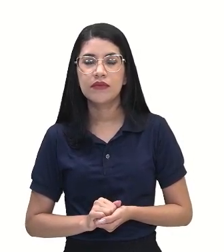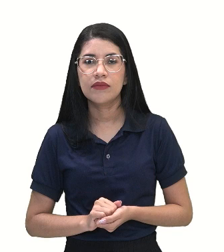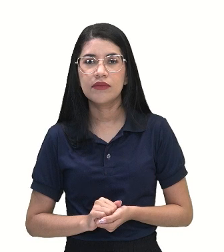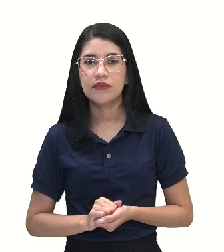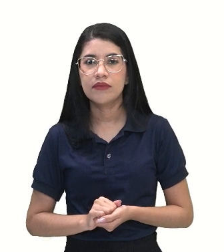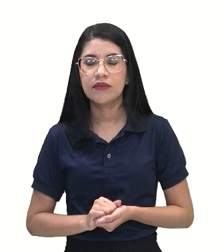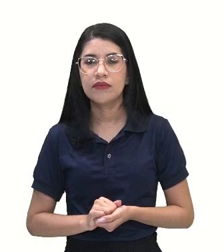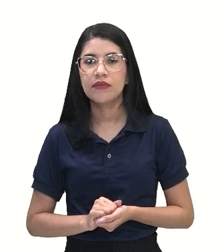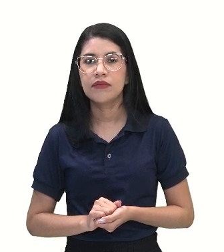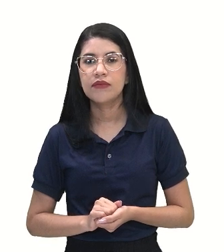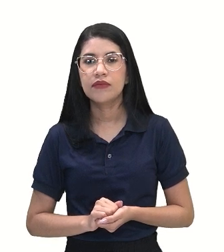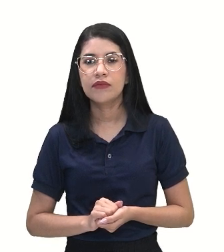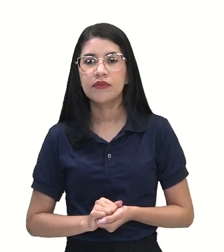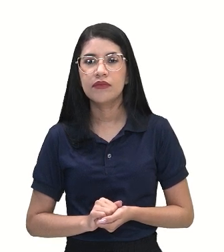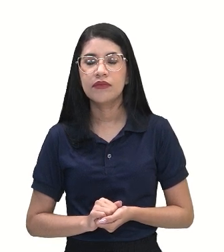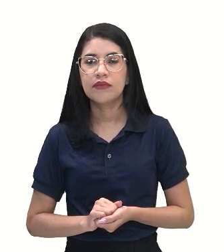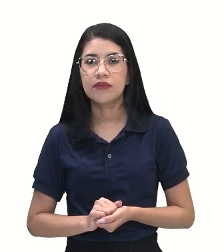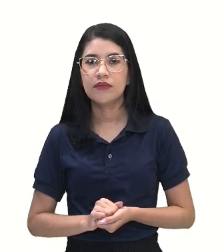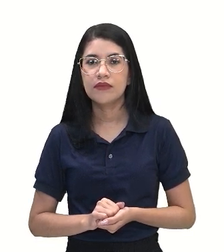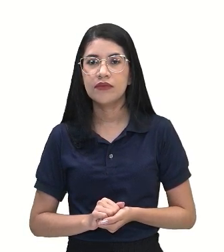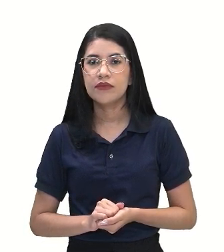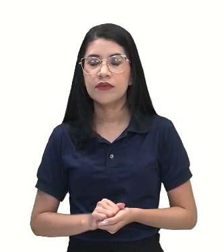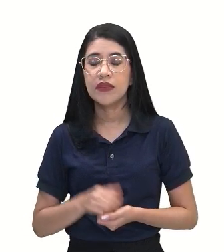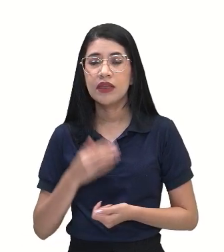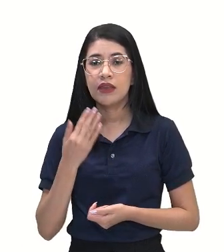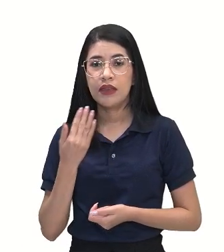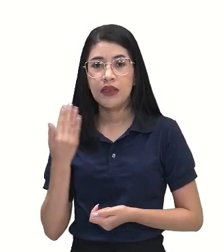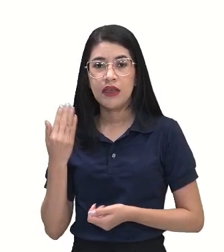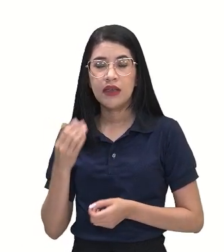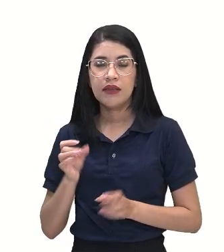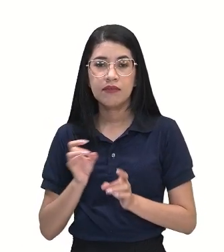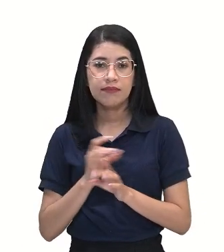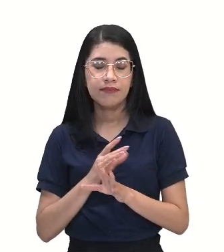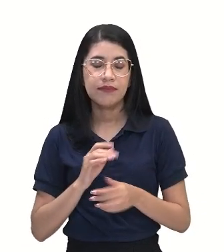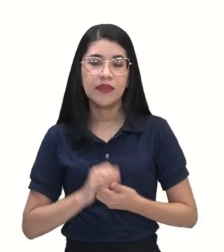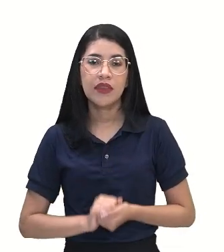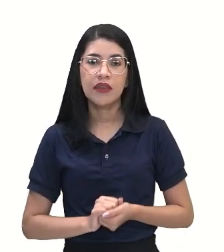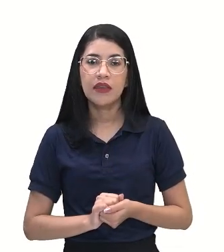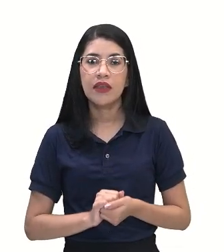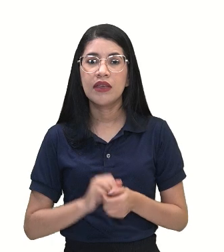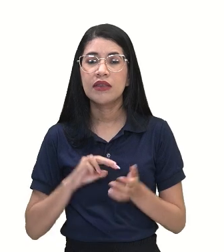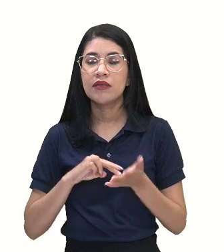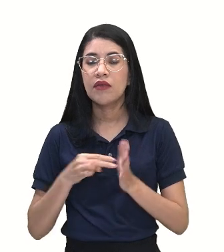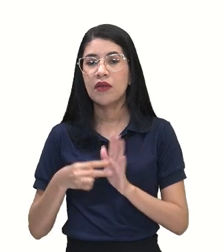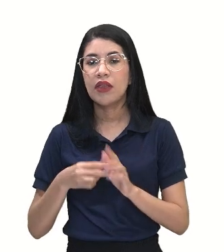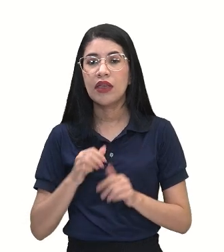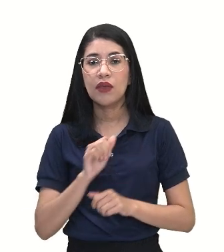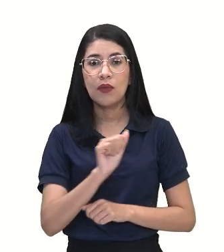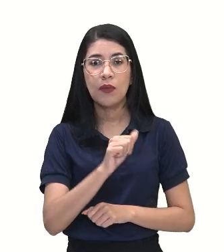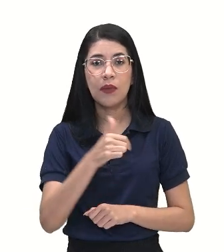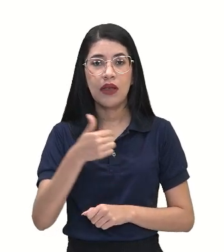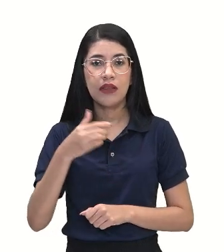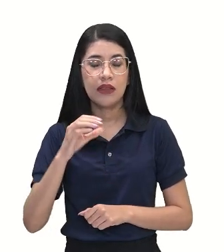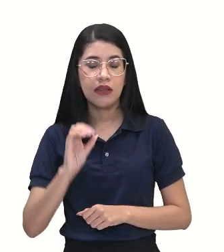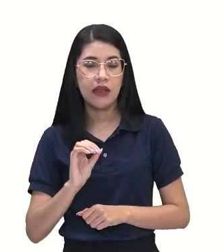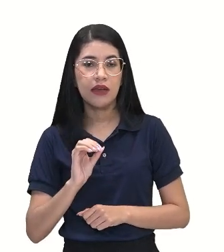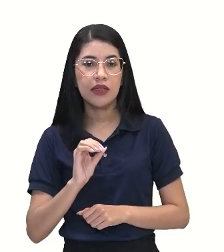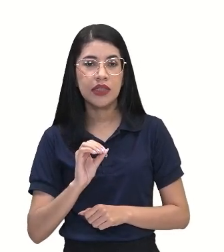Certo? Então, o 10º termo dessa PG, aqui,